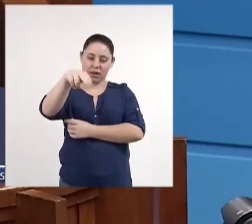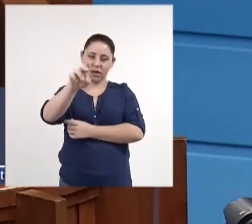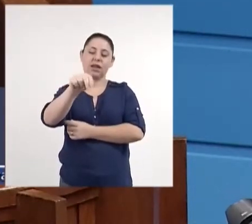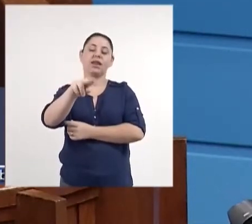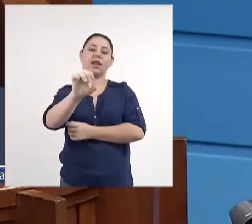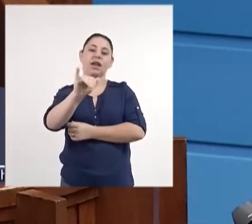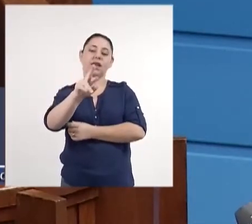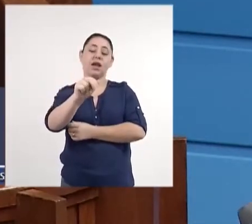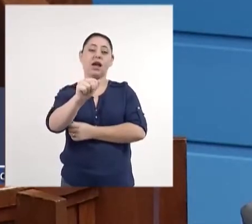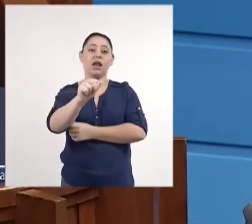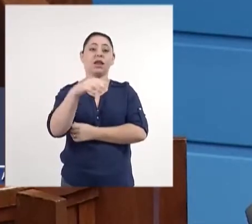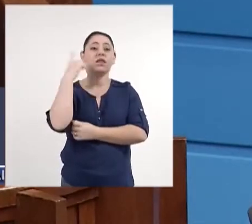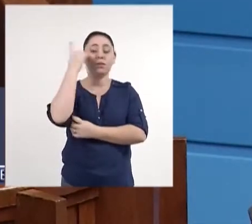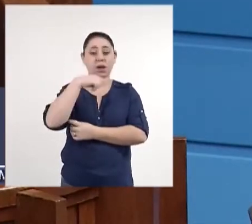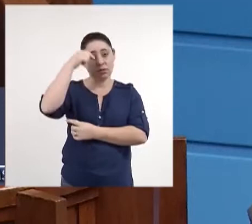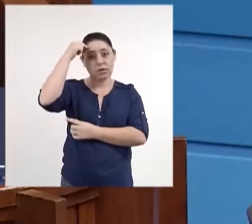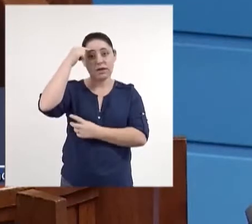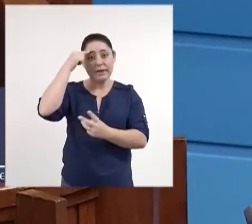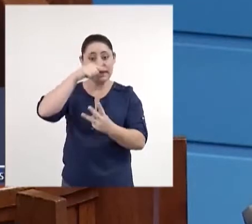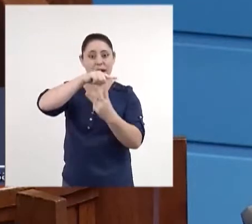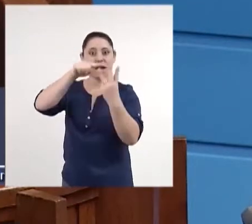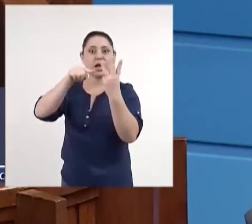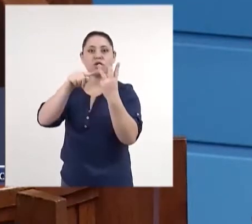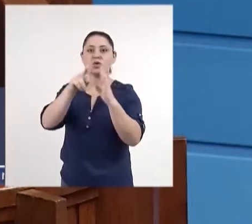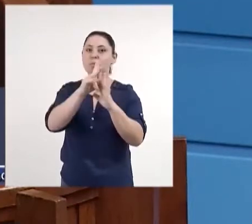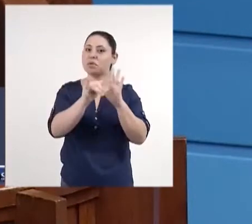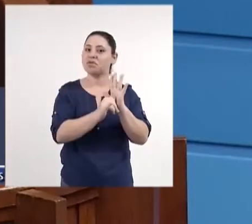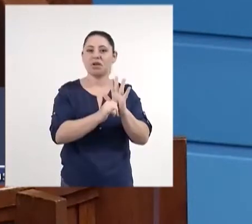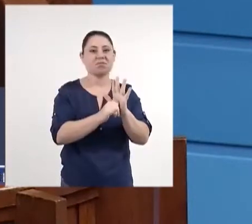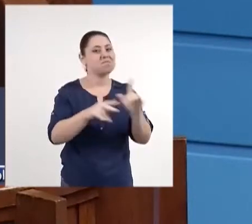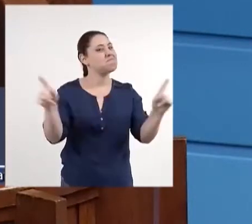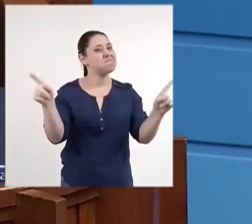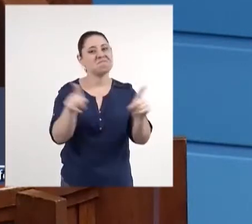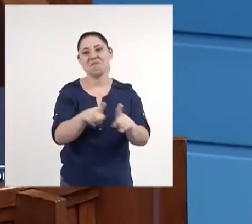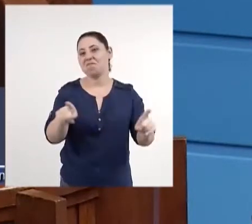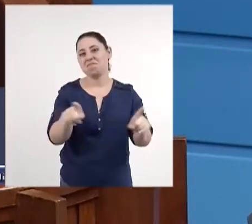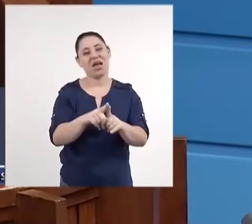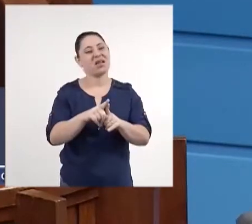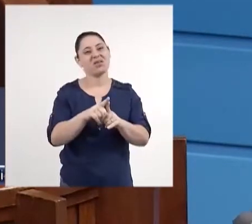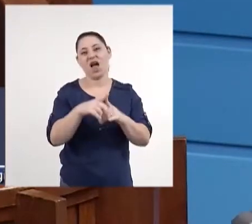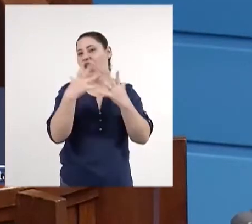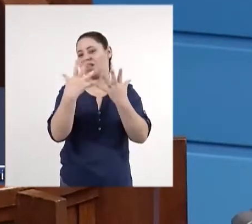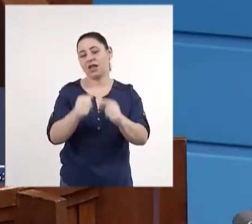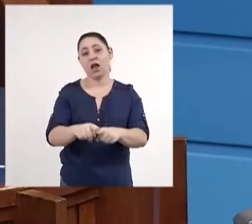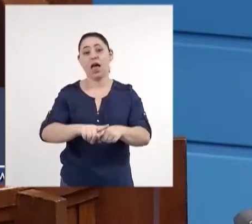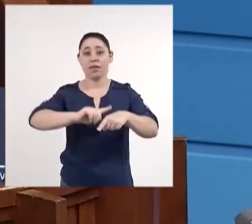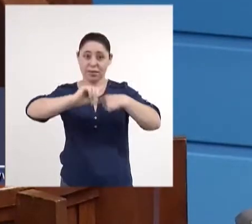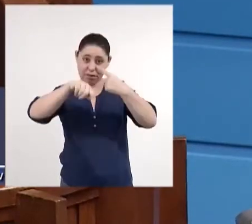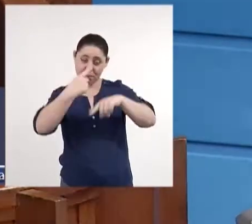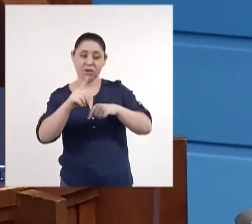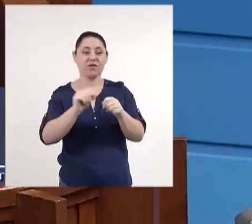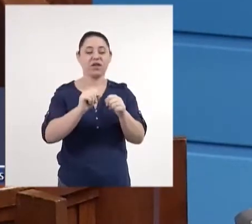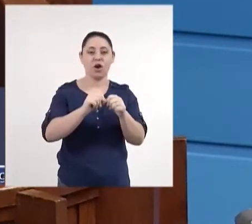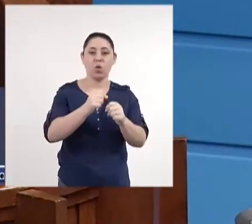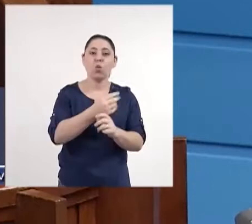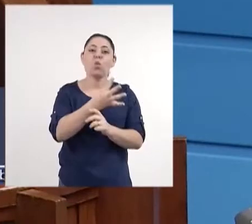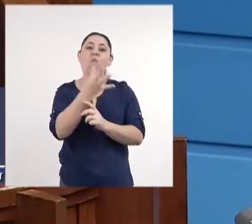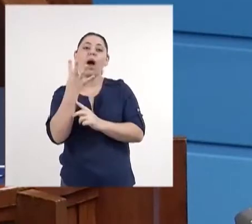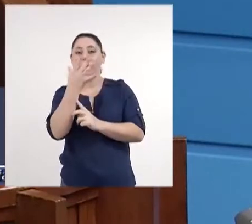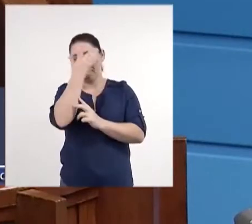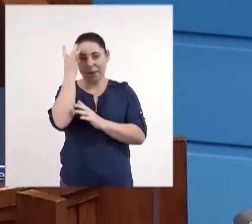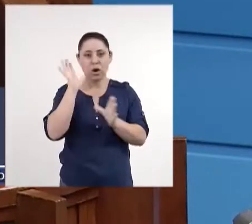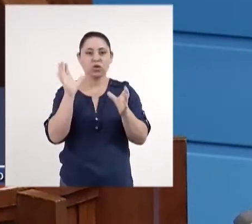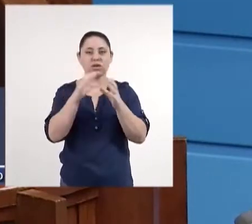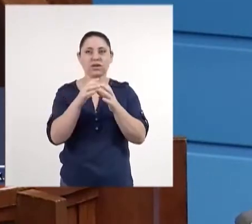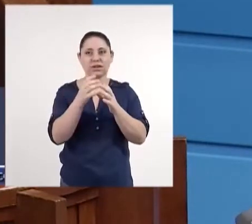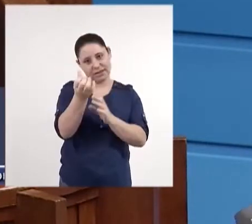3 projetos. 3. Também não foi. E aí fizemos a 4 mãos, a 6